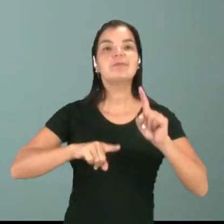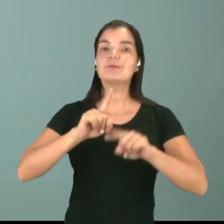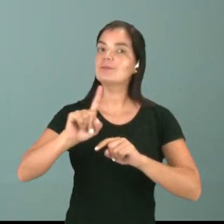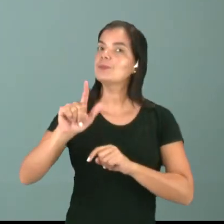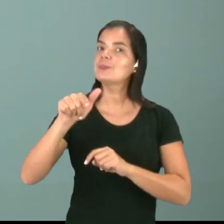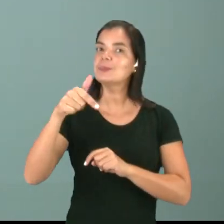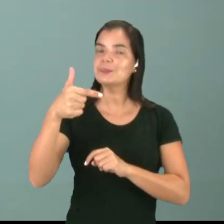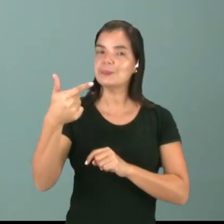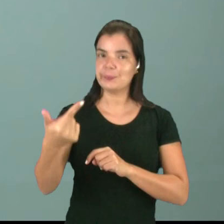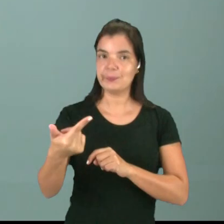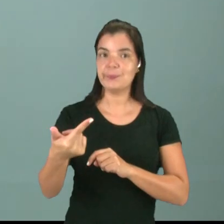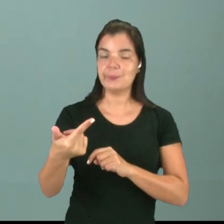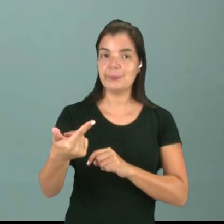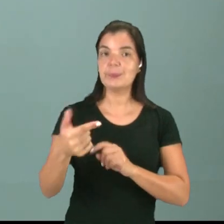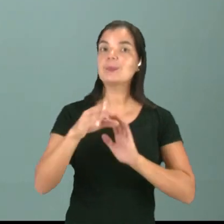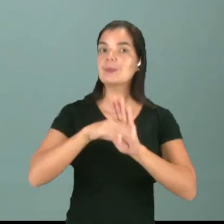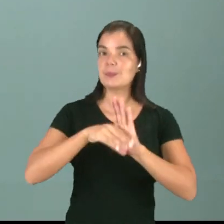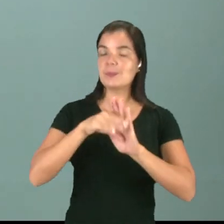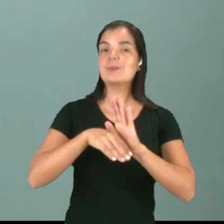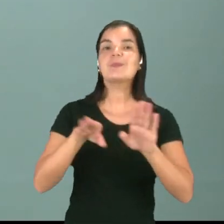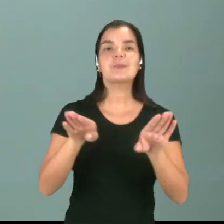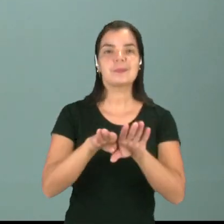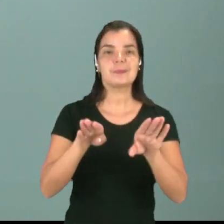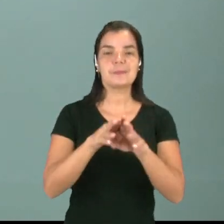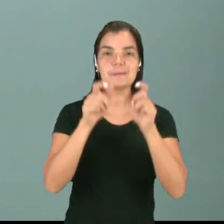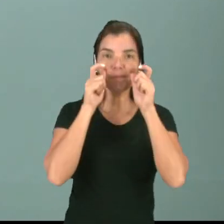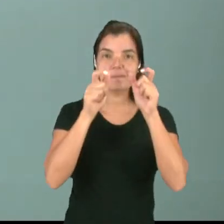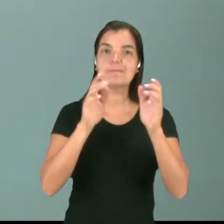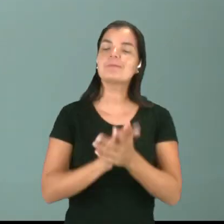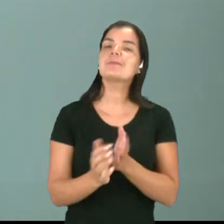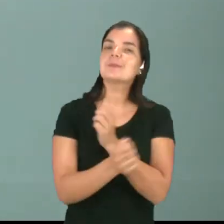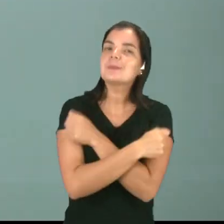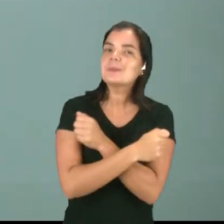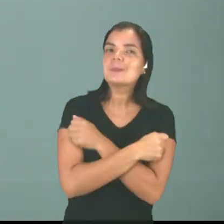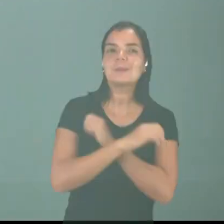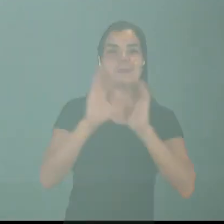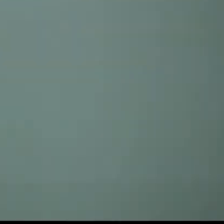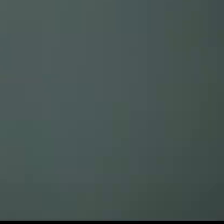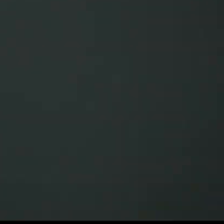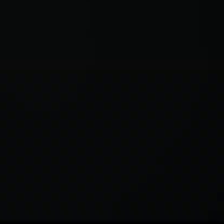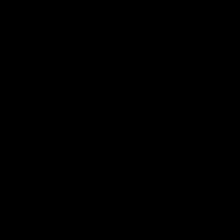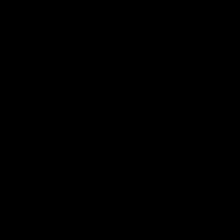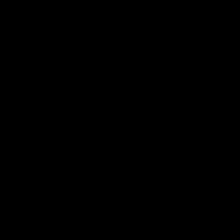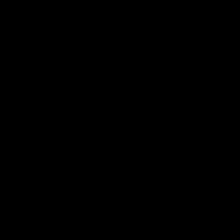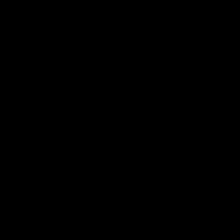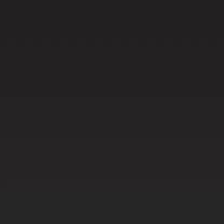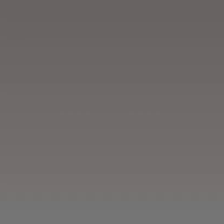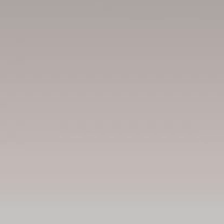outros componentes curriculares que lhe interessar. Um abraço e até a próxima!